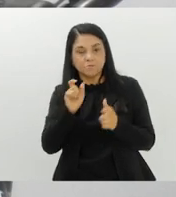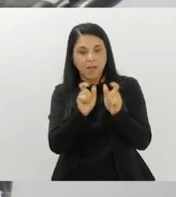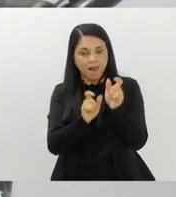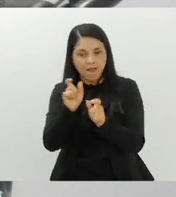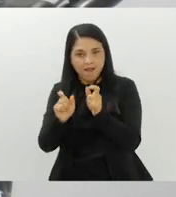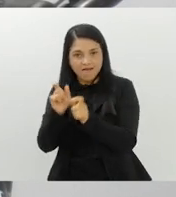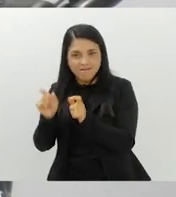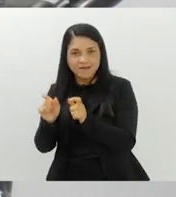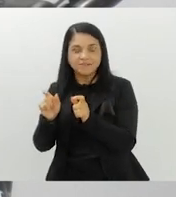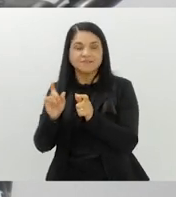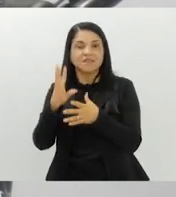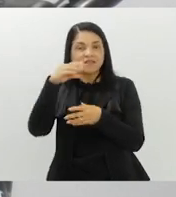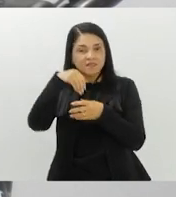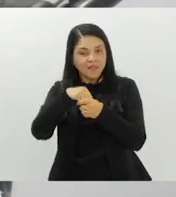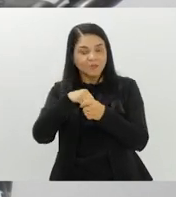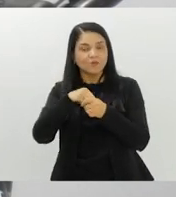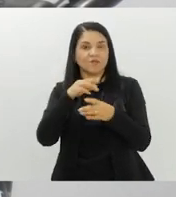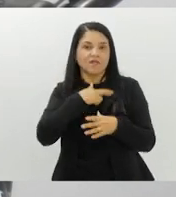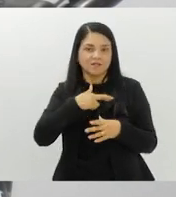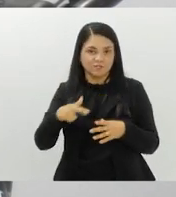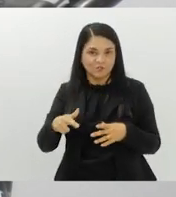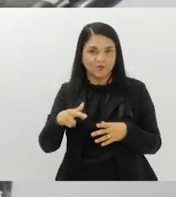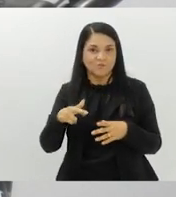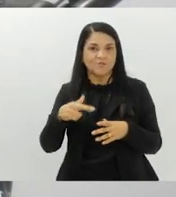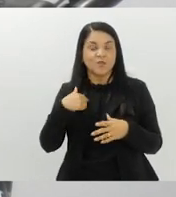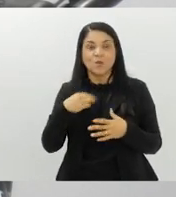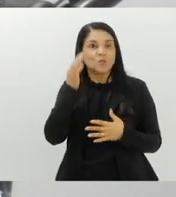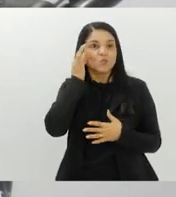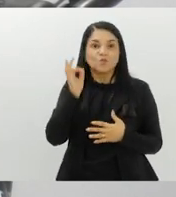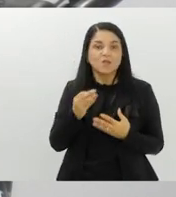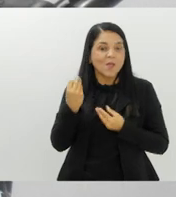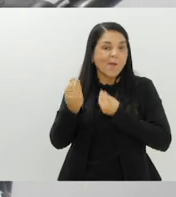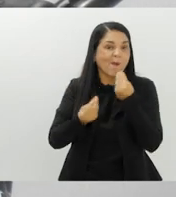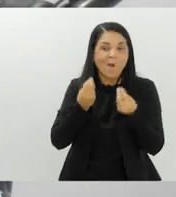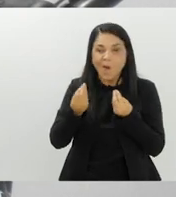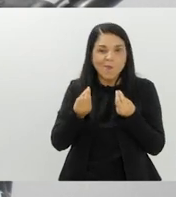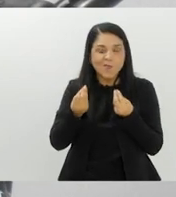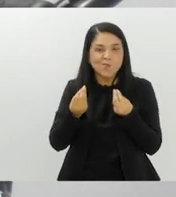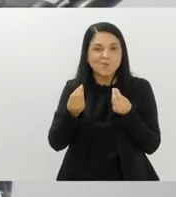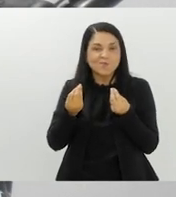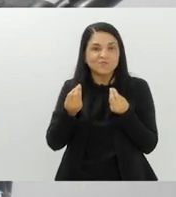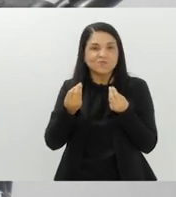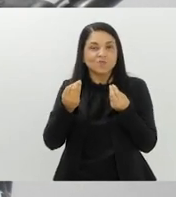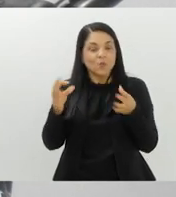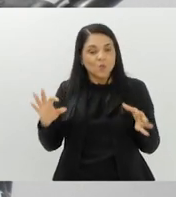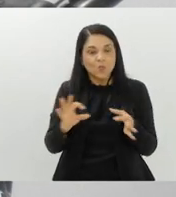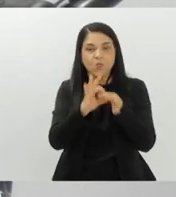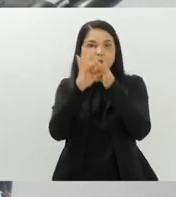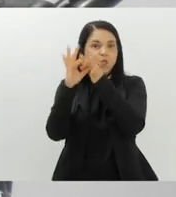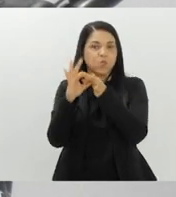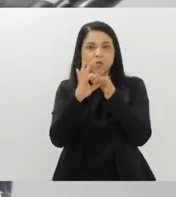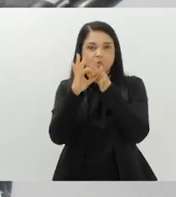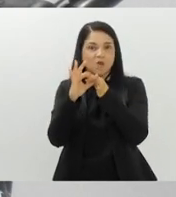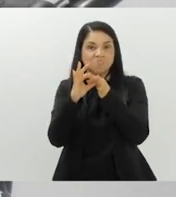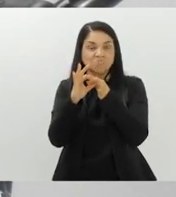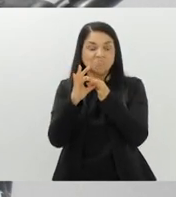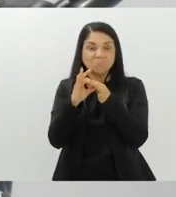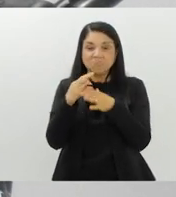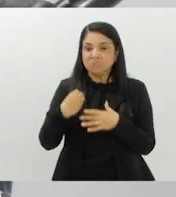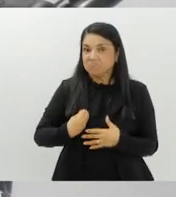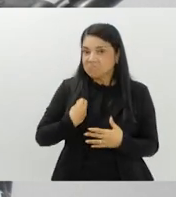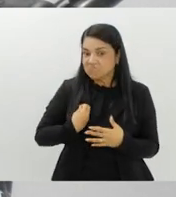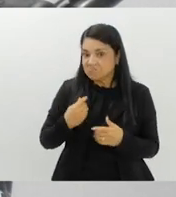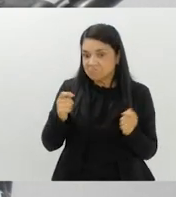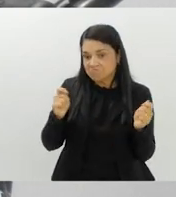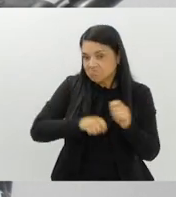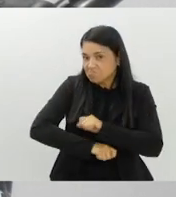casas, eu, sinceramente, não sei como que a gente poderia fazer para unificar. Eu nem sei se existe essa possibilidade dentro